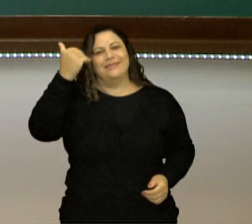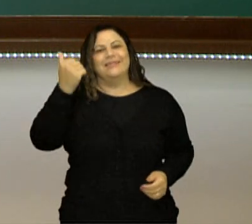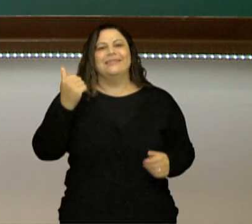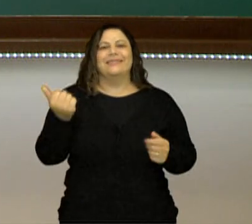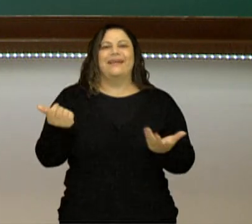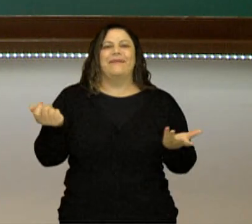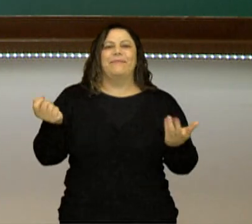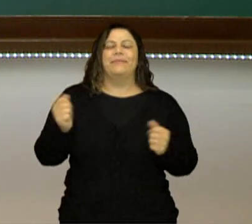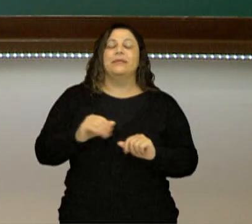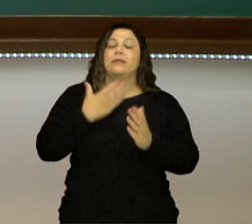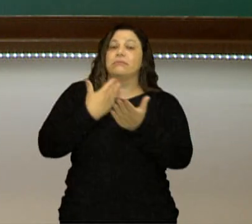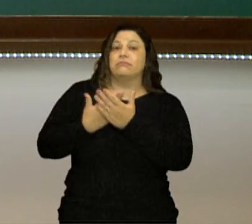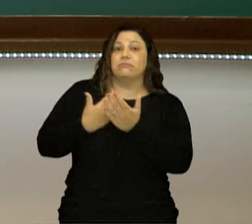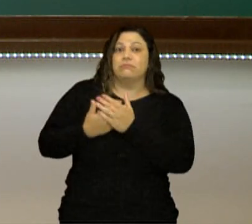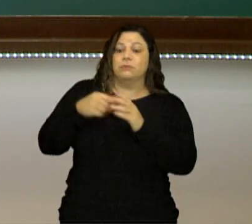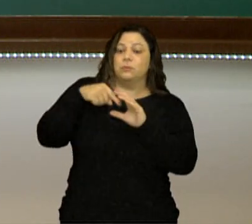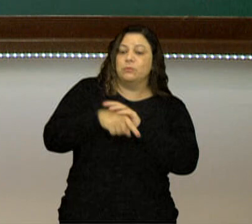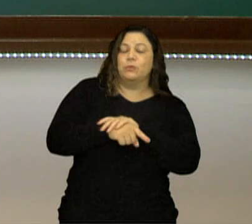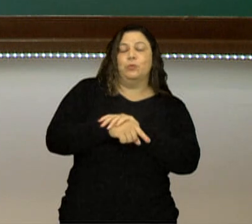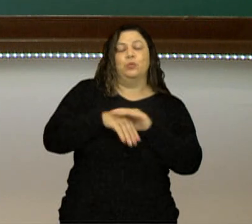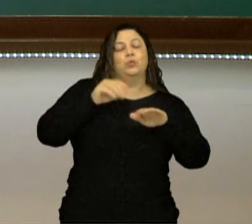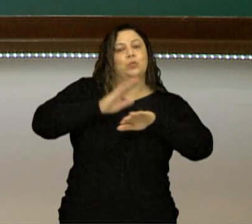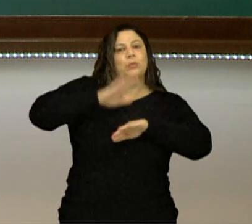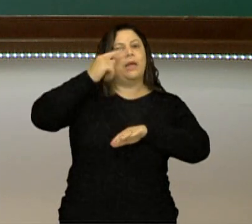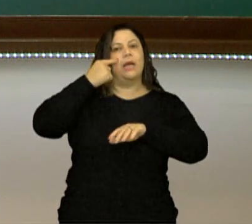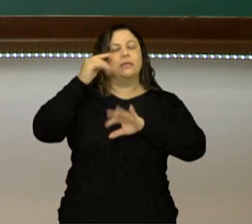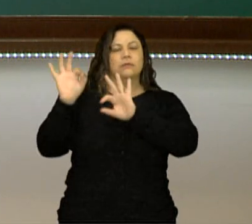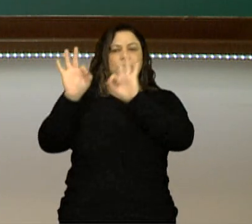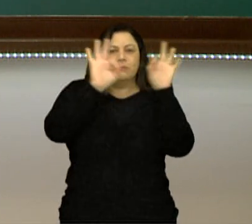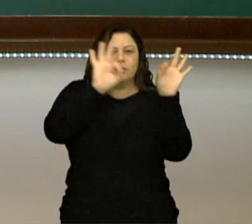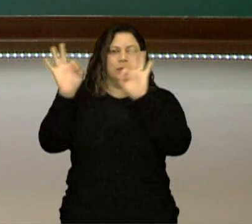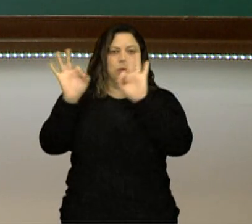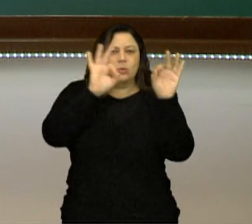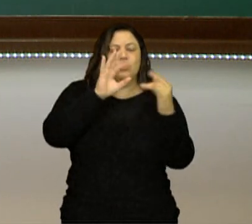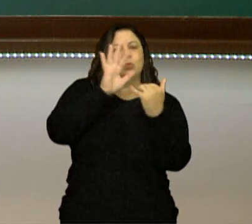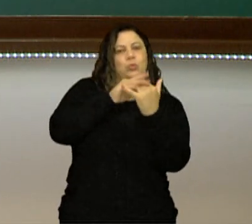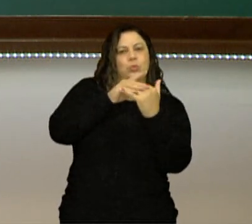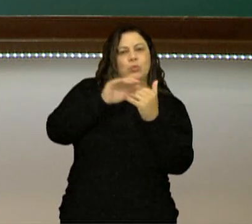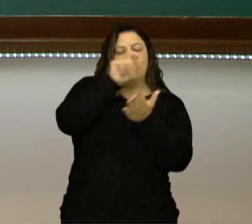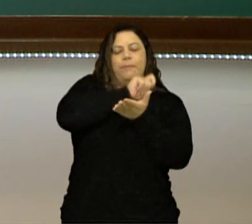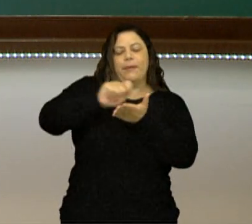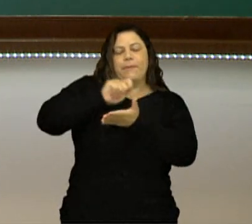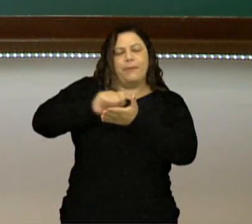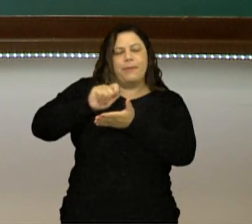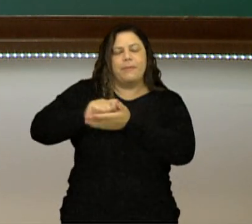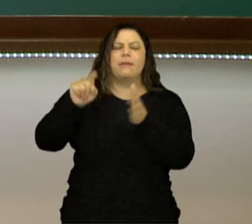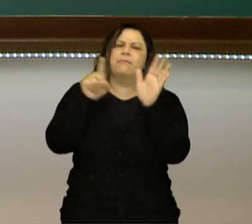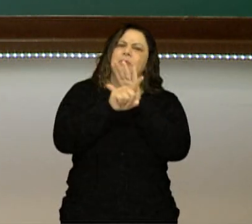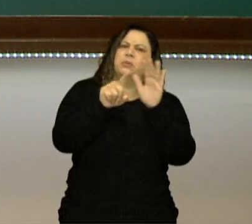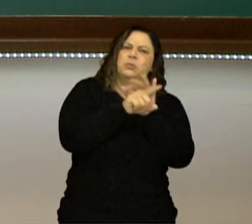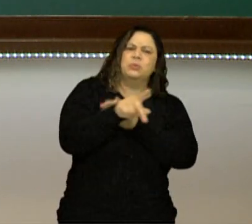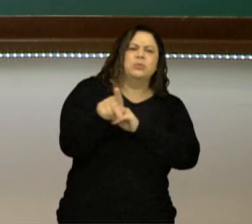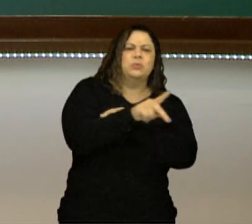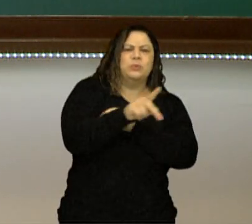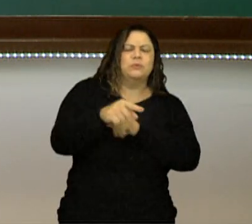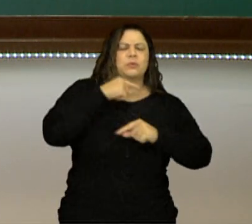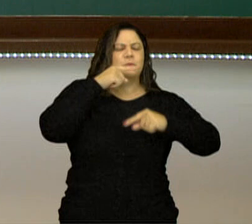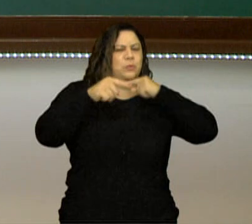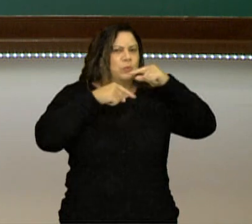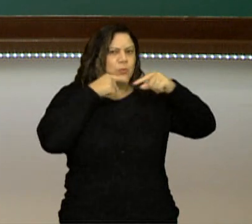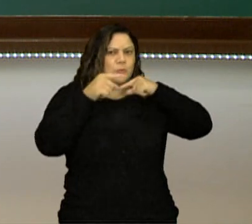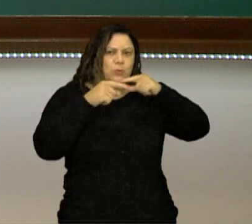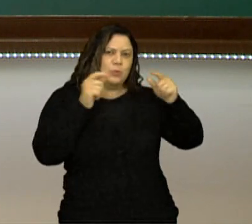uma reforçadinha, vejam mais vezes esse videozinho no YouTube, anotem coisas, né? Pergunte para o professor e qualquer dúvida você